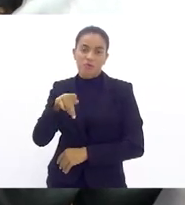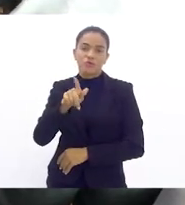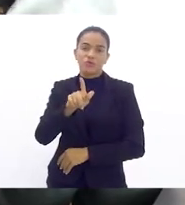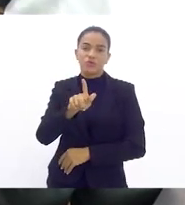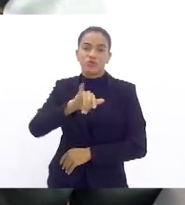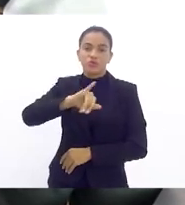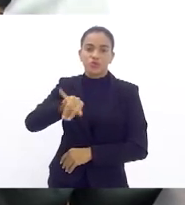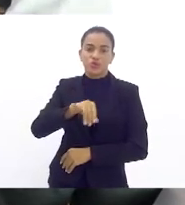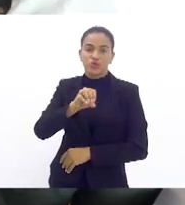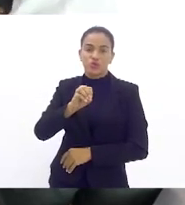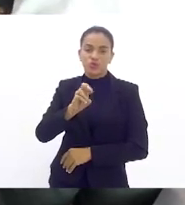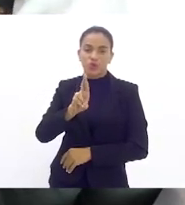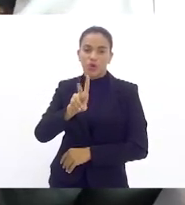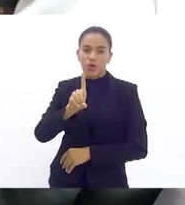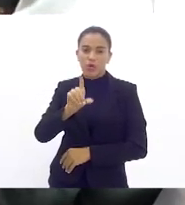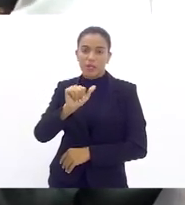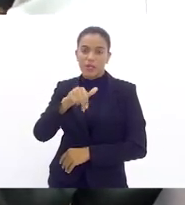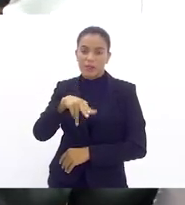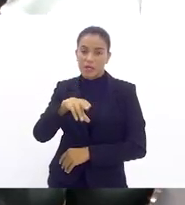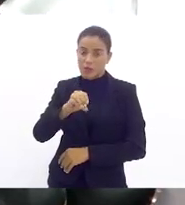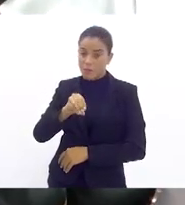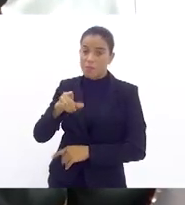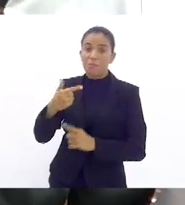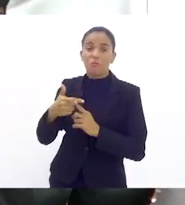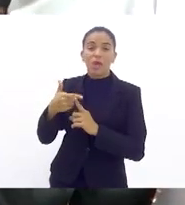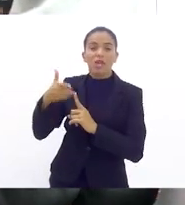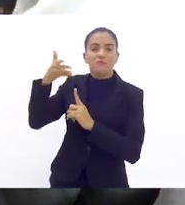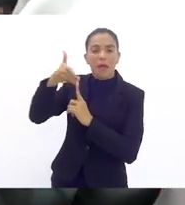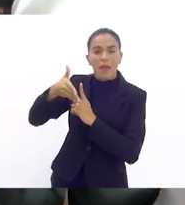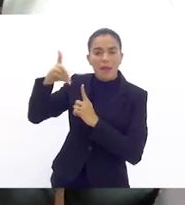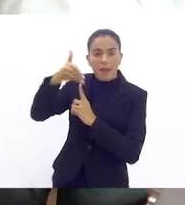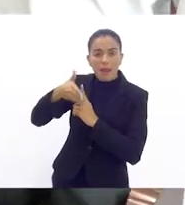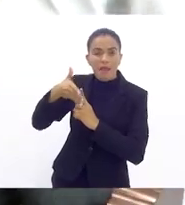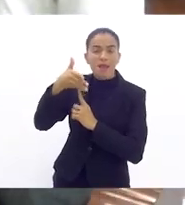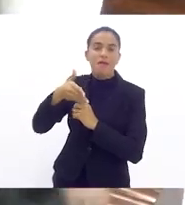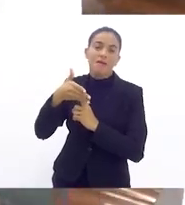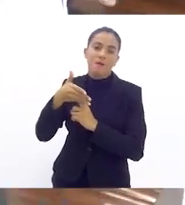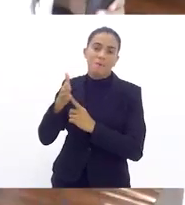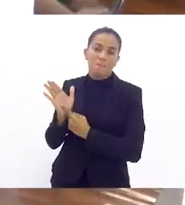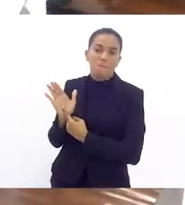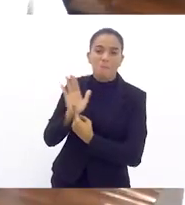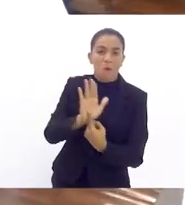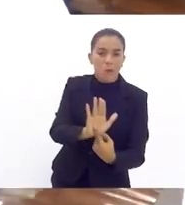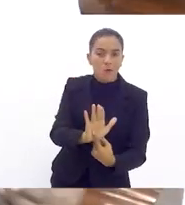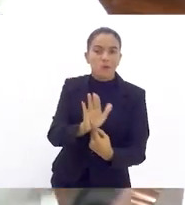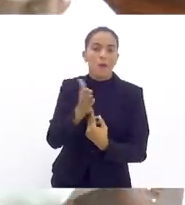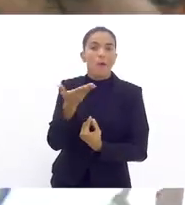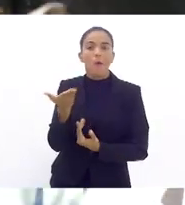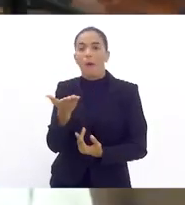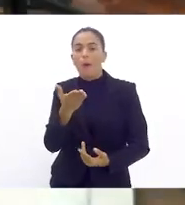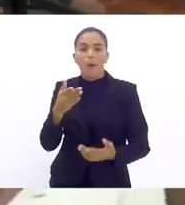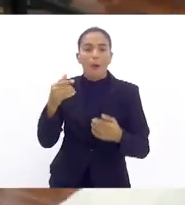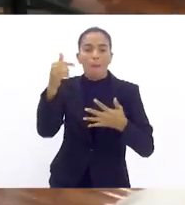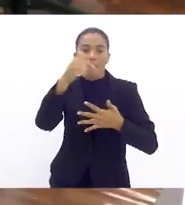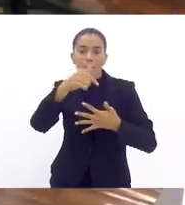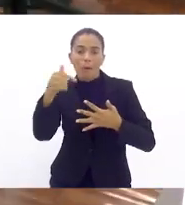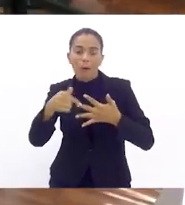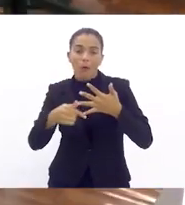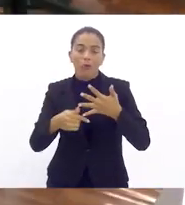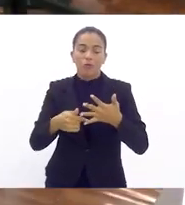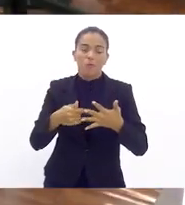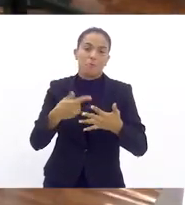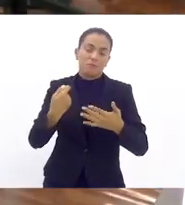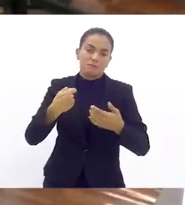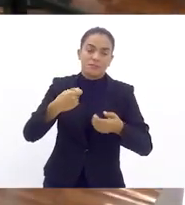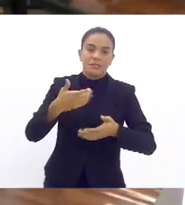uma apresentação que acho que vai guiar as intervenções de todo mundo depois. Então,